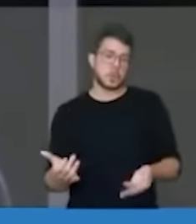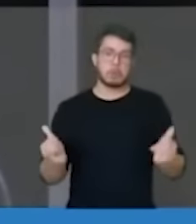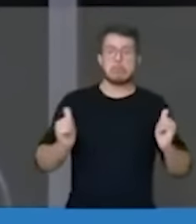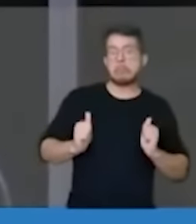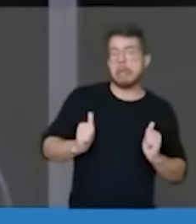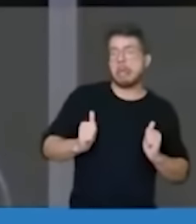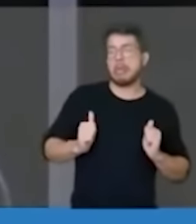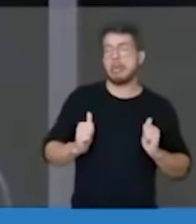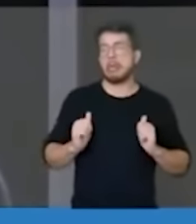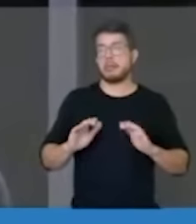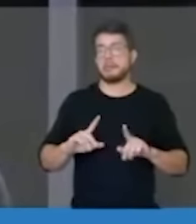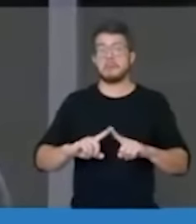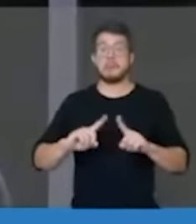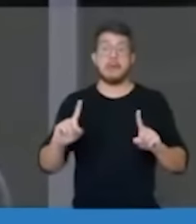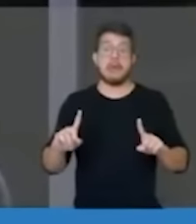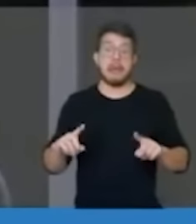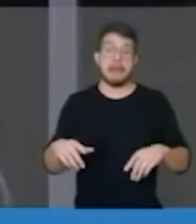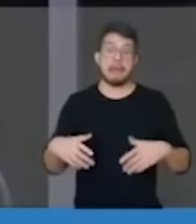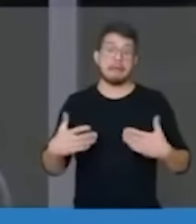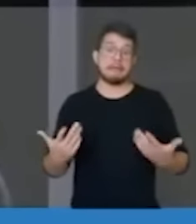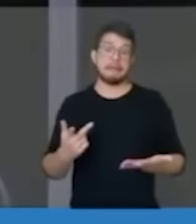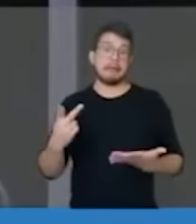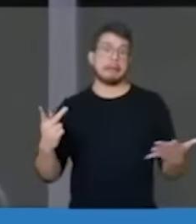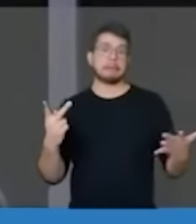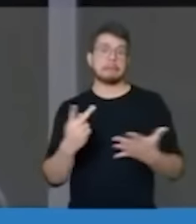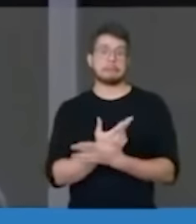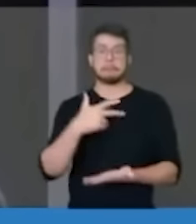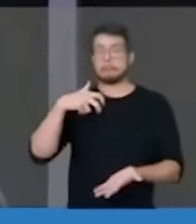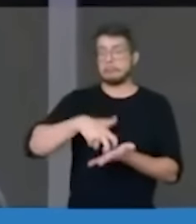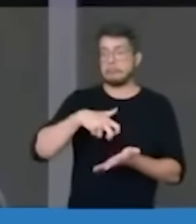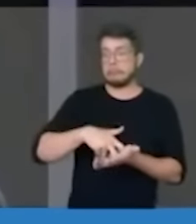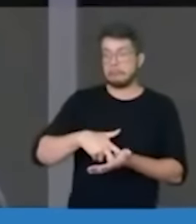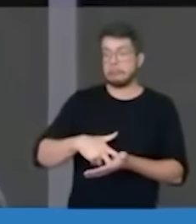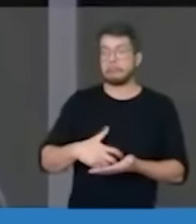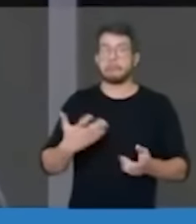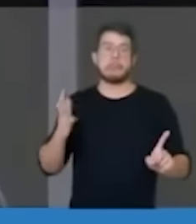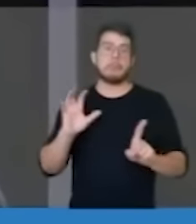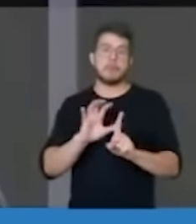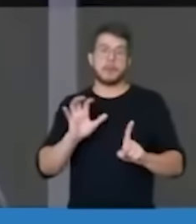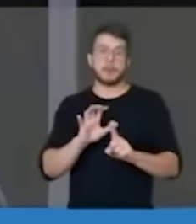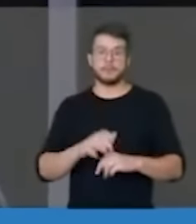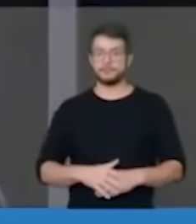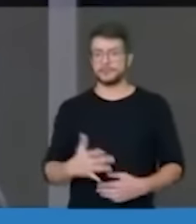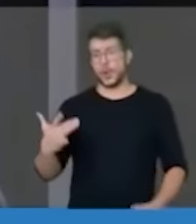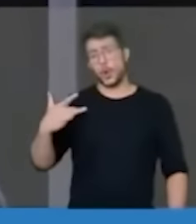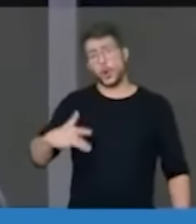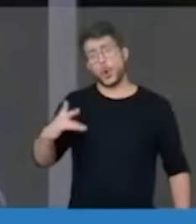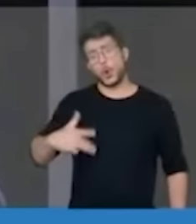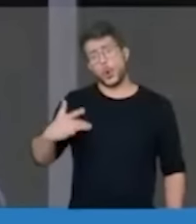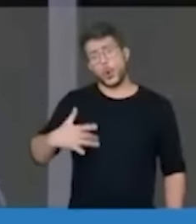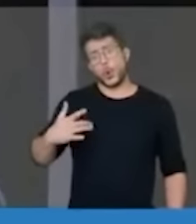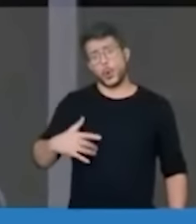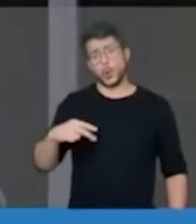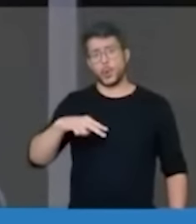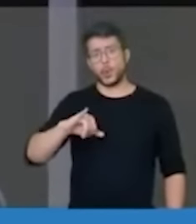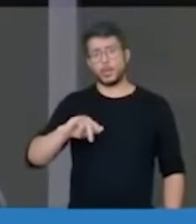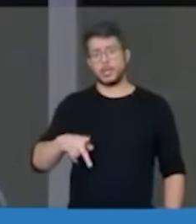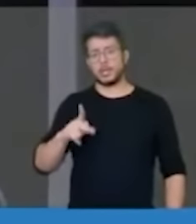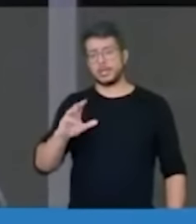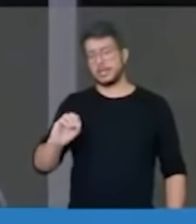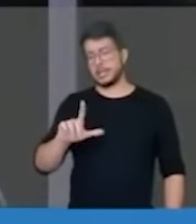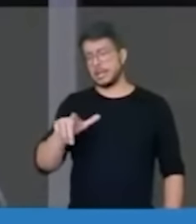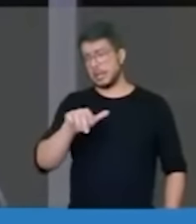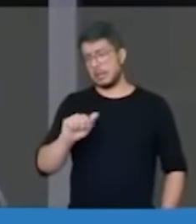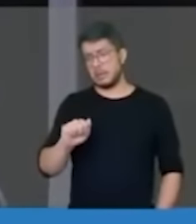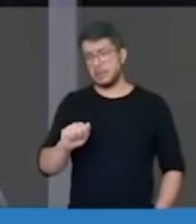inocentemente, e aí eu sou punido depois, sou perseguido. Coitadinho do Nicolas, não tenho a menor dó. Porque